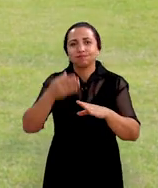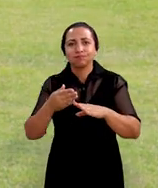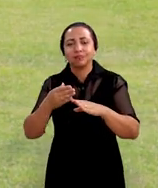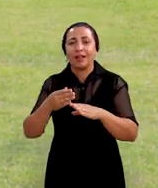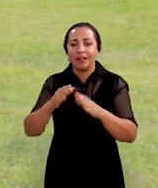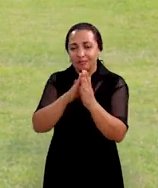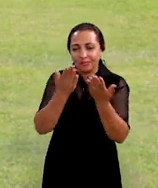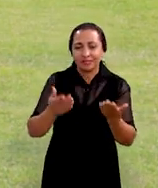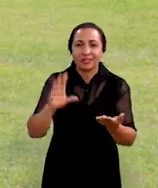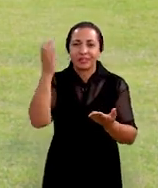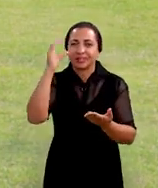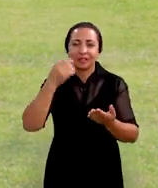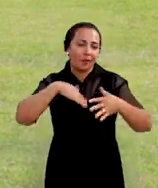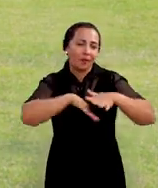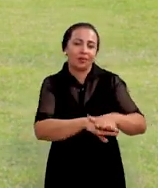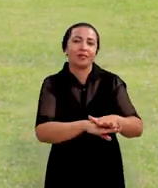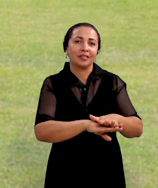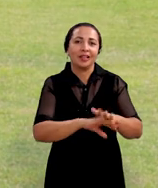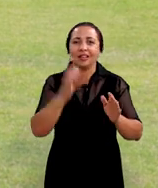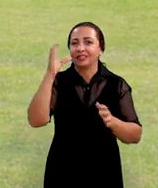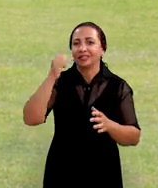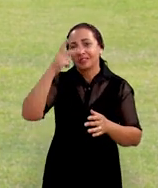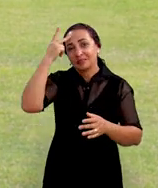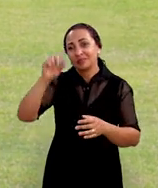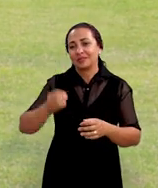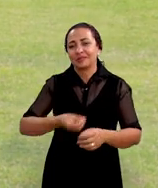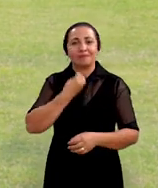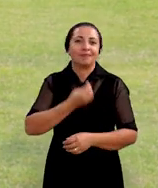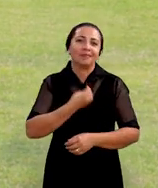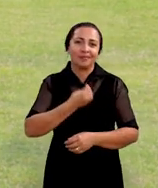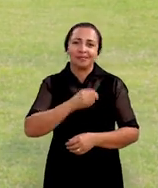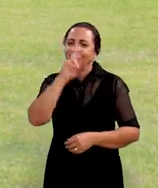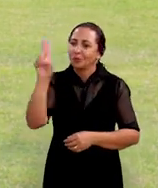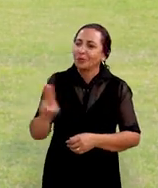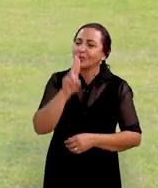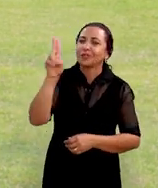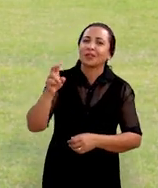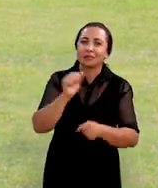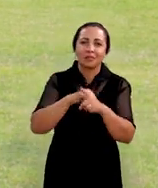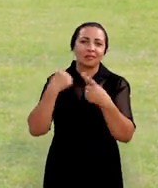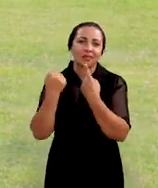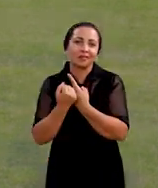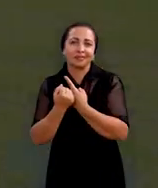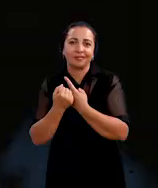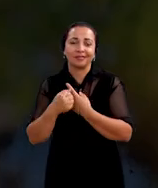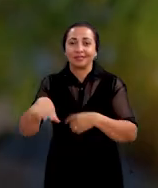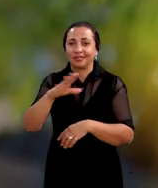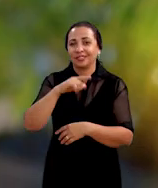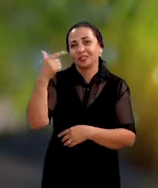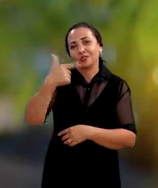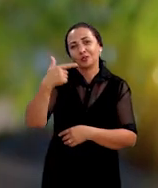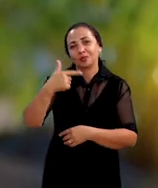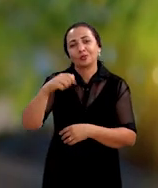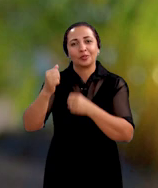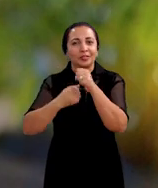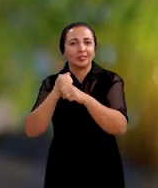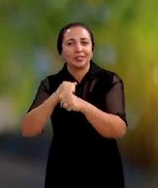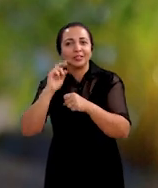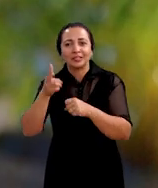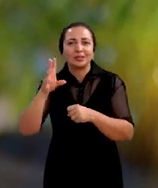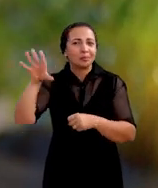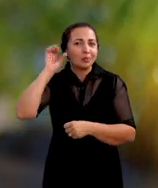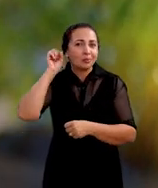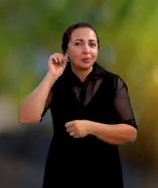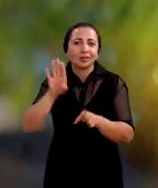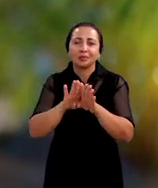ponte. É uma ciência que não será engavetada, é uma ciência para ser vivida, utilizada pela sociedade. Nesses 22 anos, o que eu